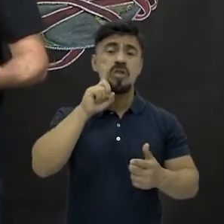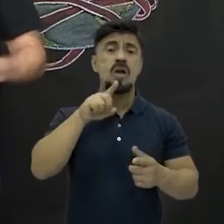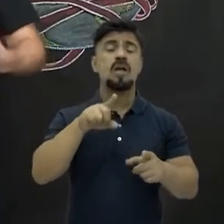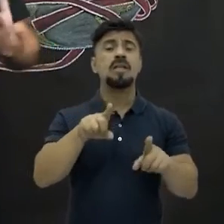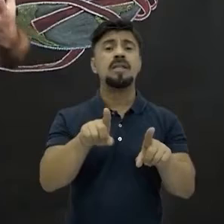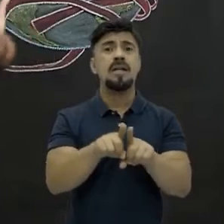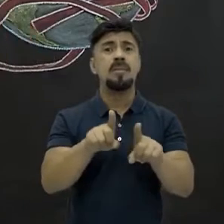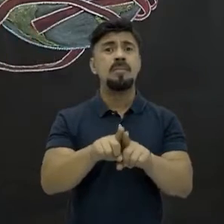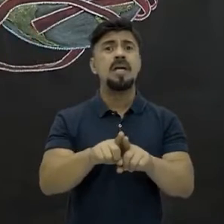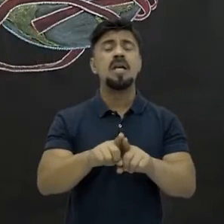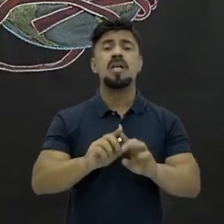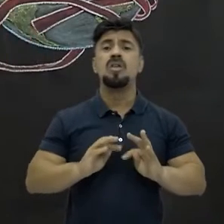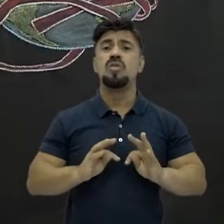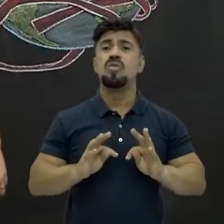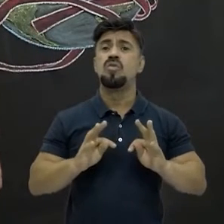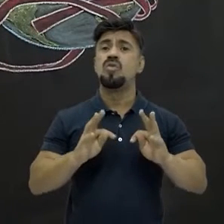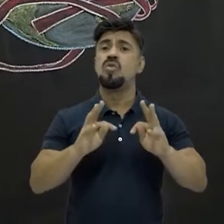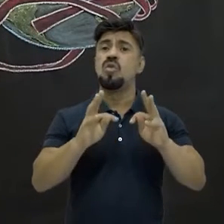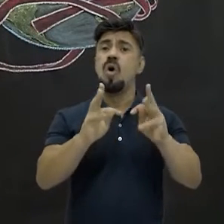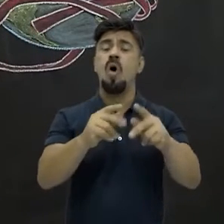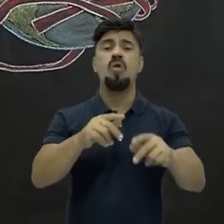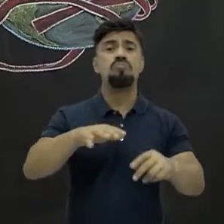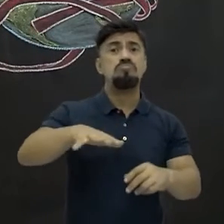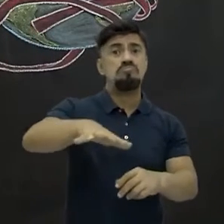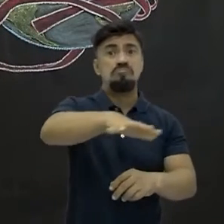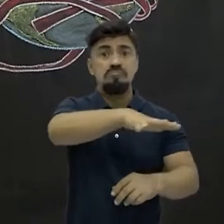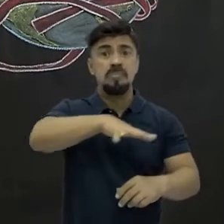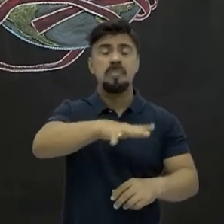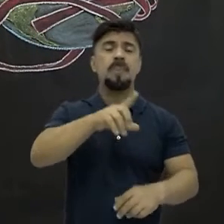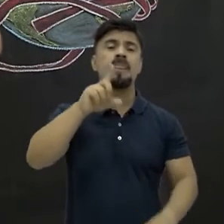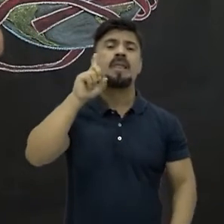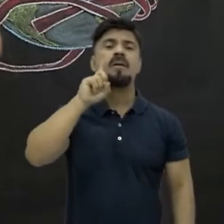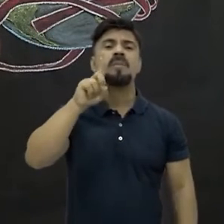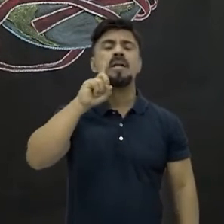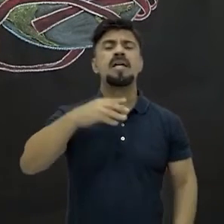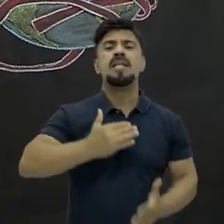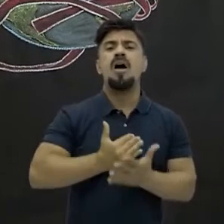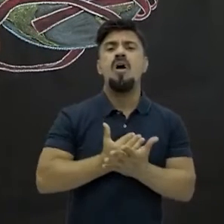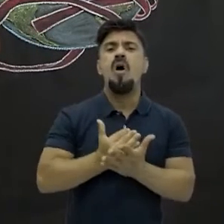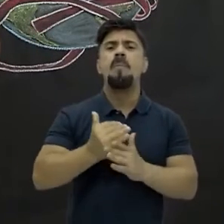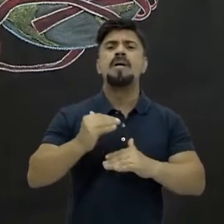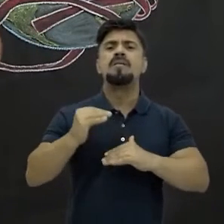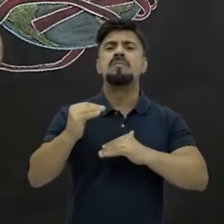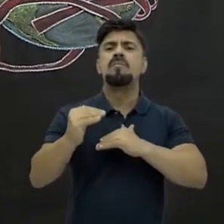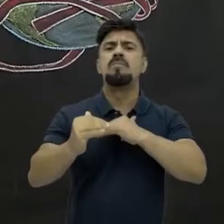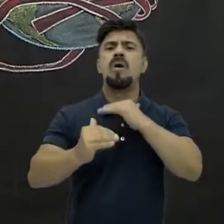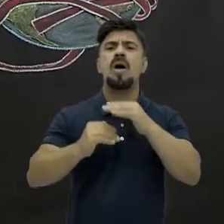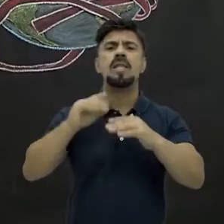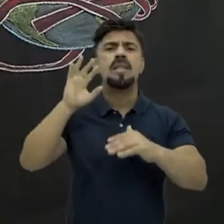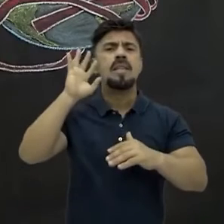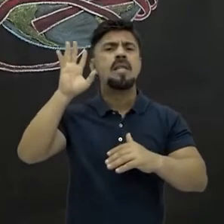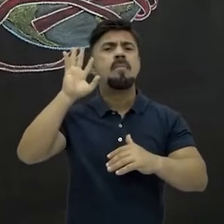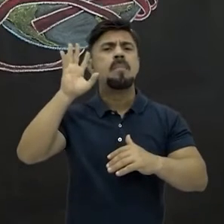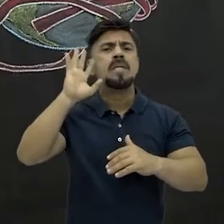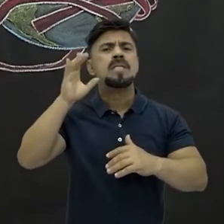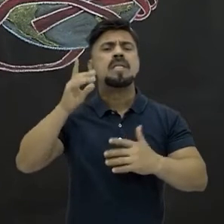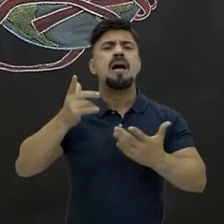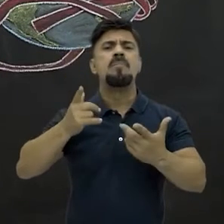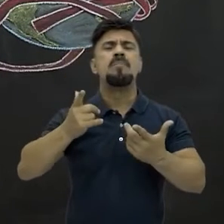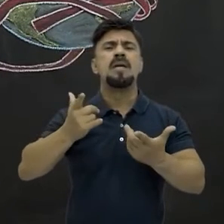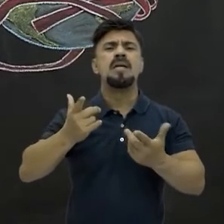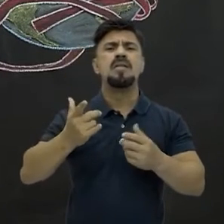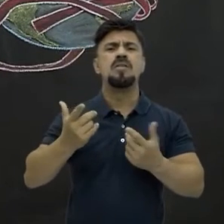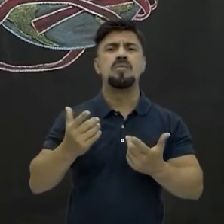da América, mas sim todo o continente americano. Dessa maneira, começa um processo de pensamento que culminou com a